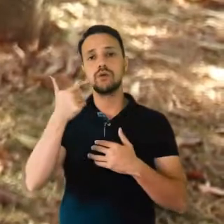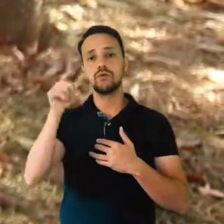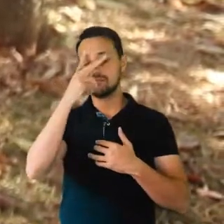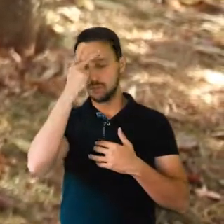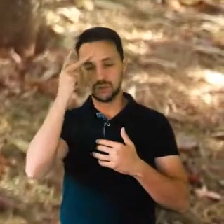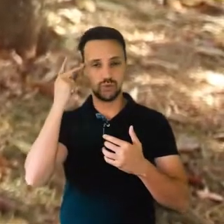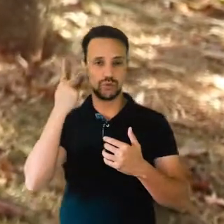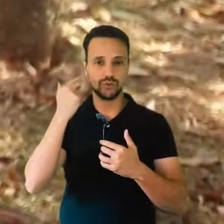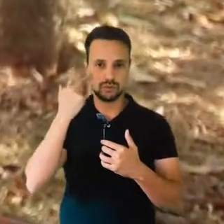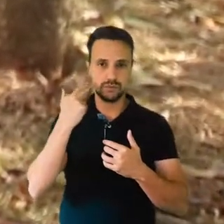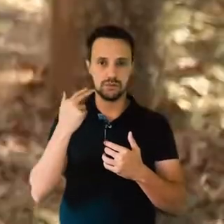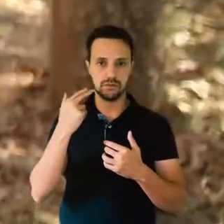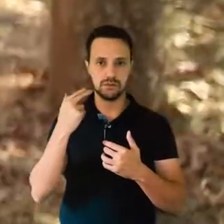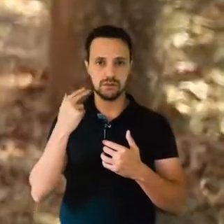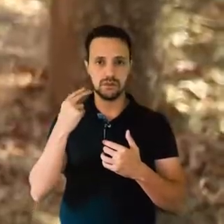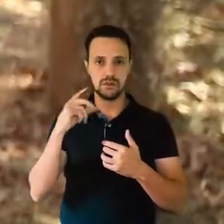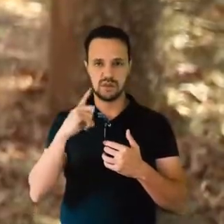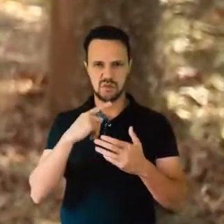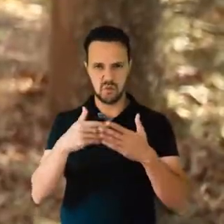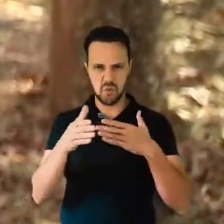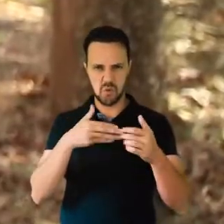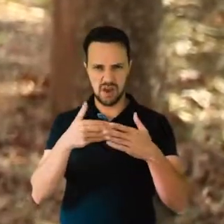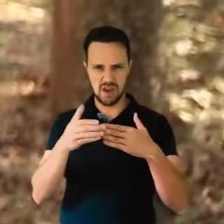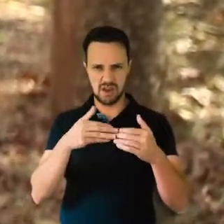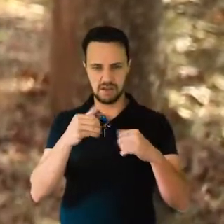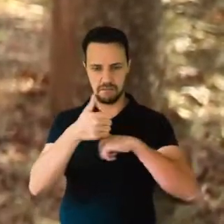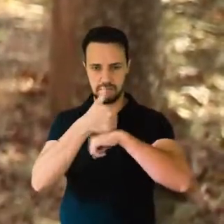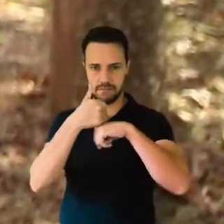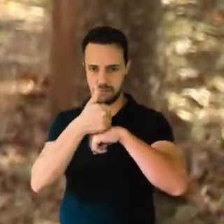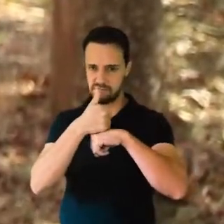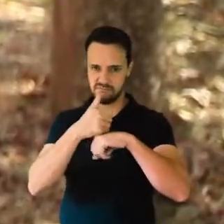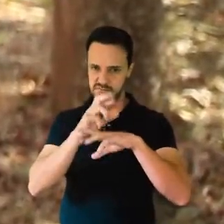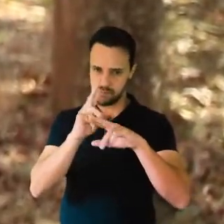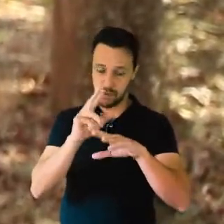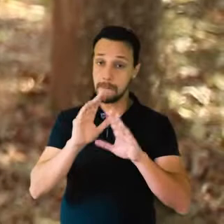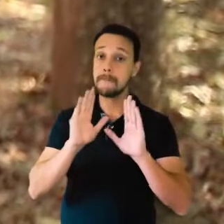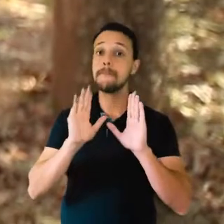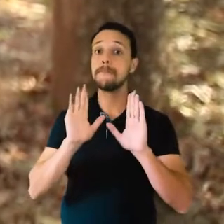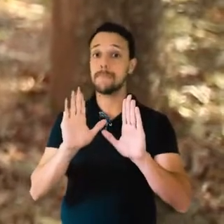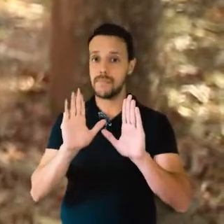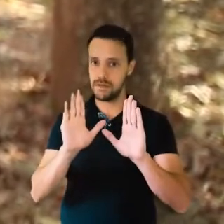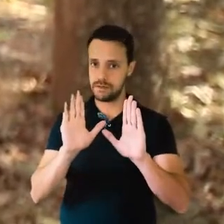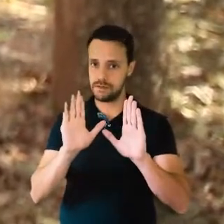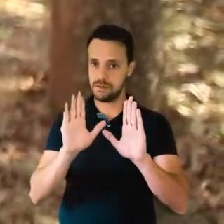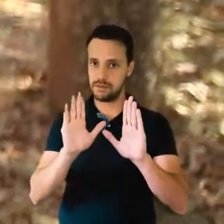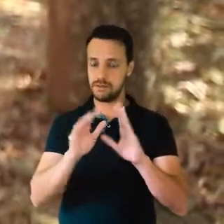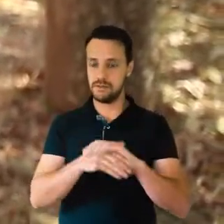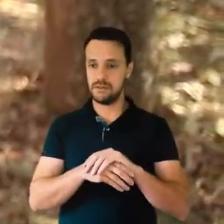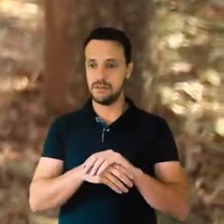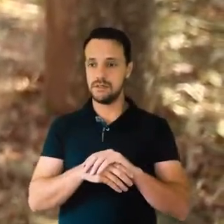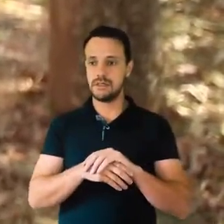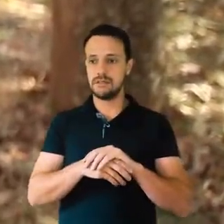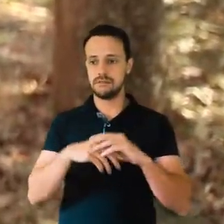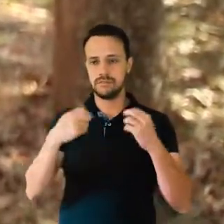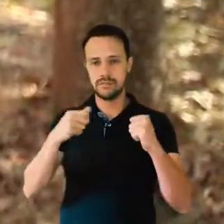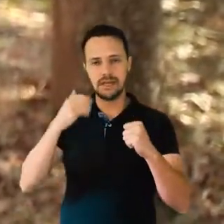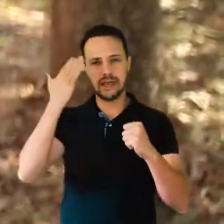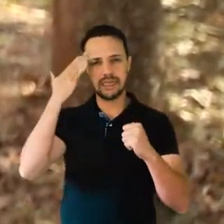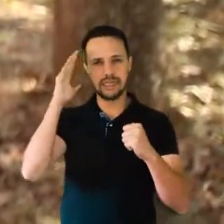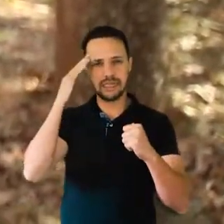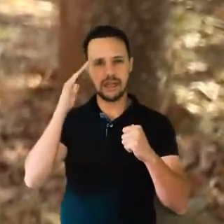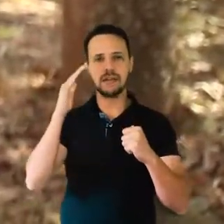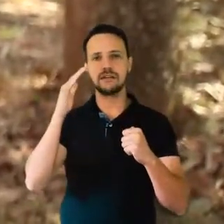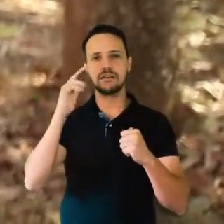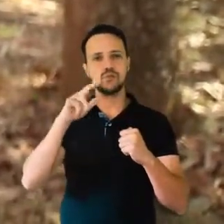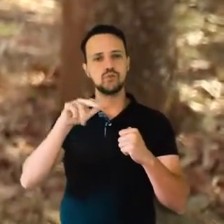pessoa normal, com as condições dela. Não é para qualquer profissional, mas eu acho que com essa abertura e entender que